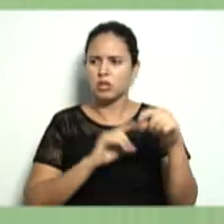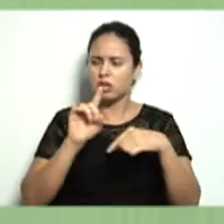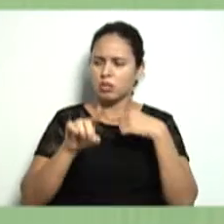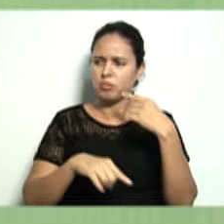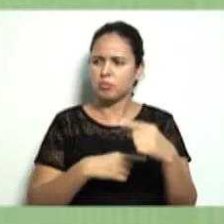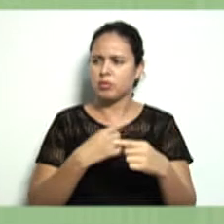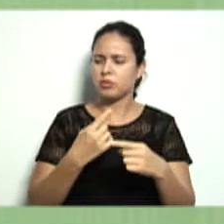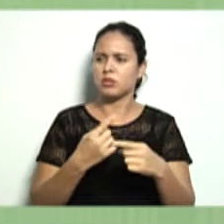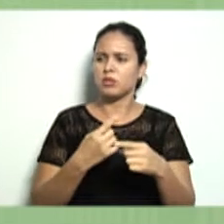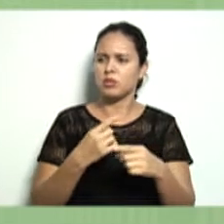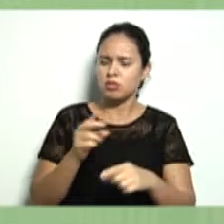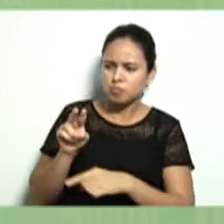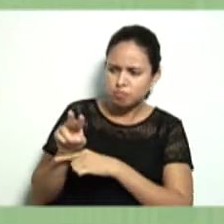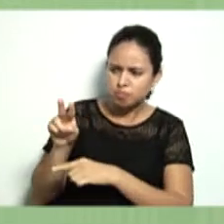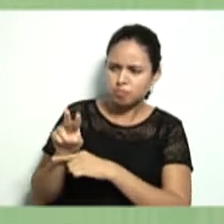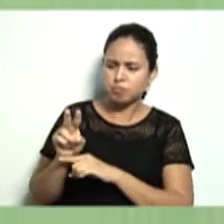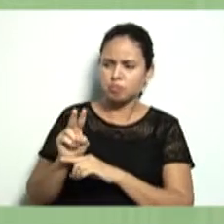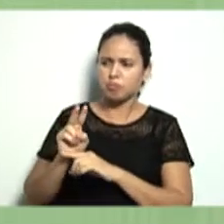depois